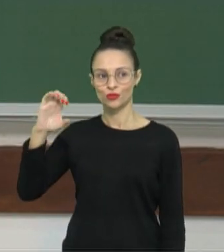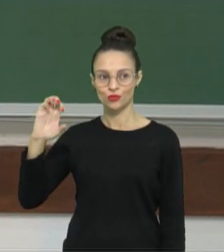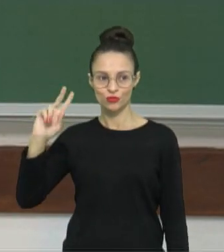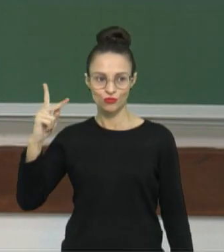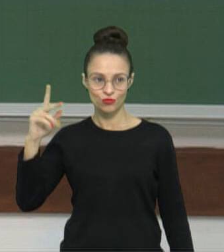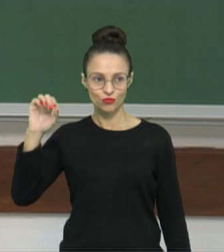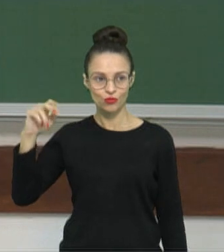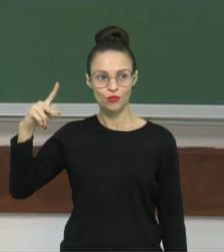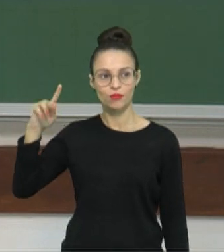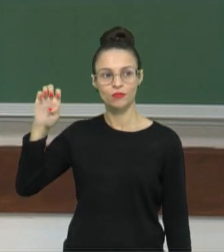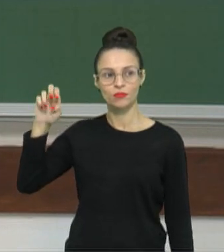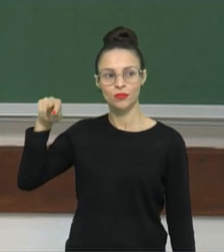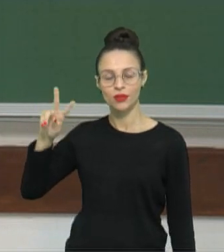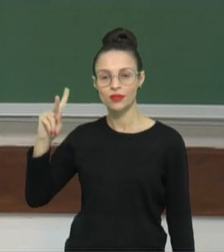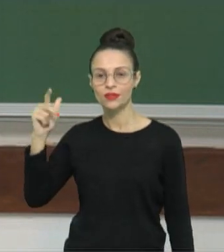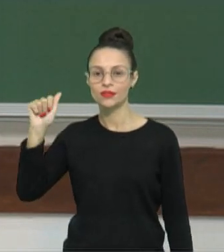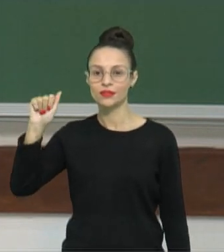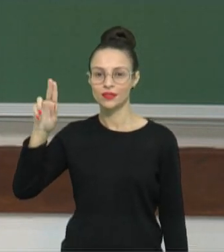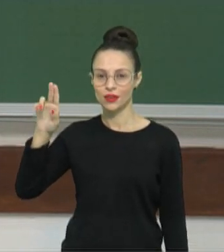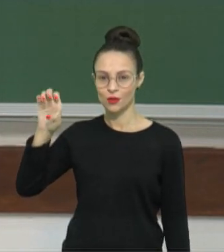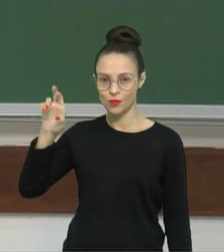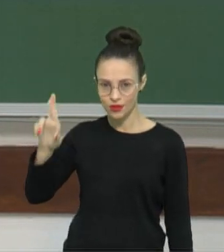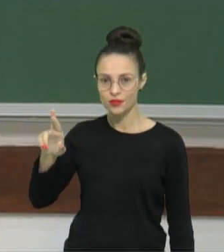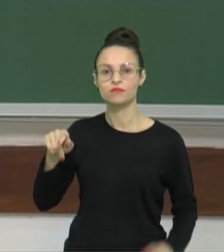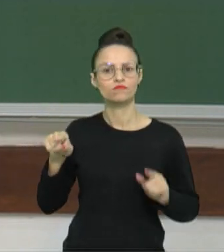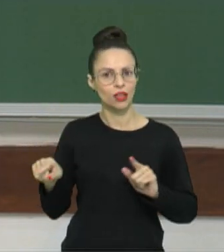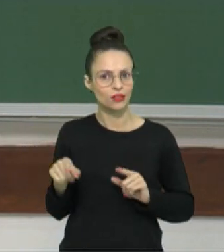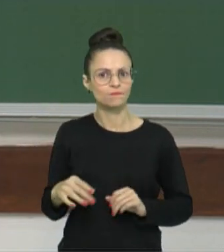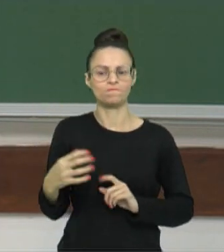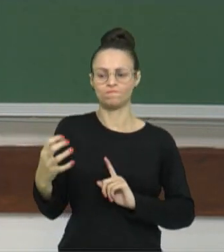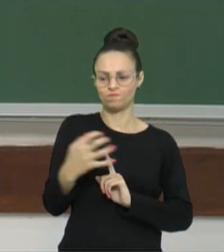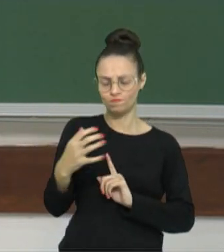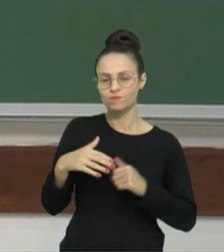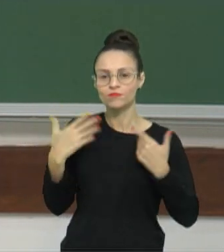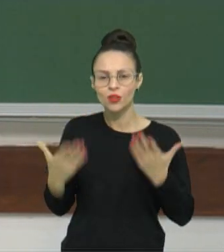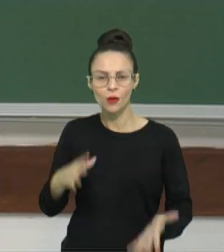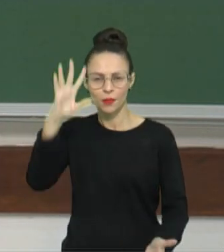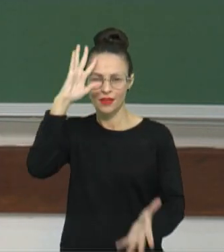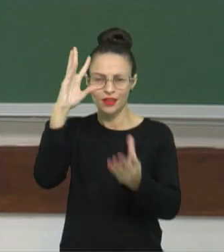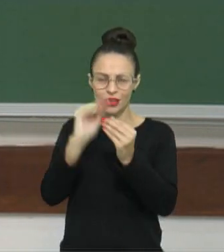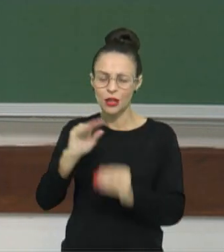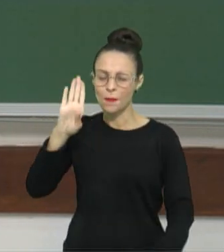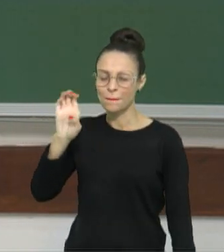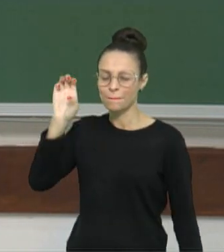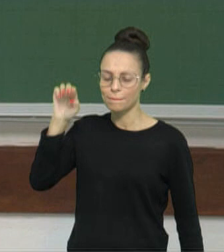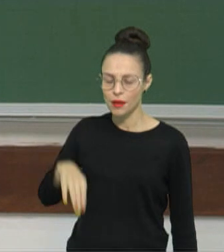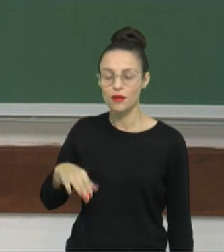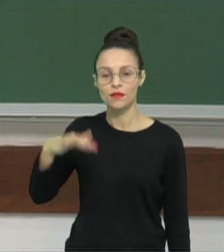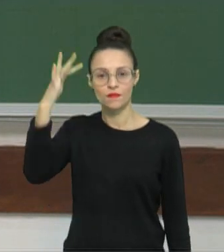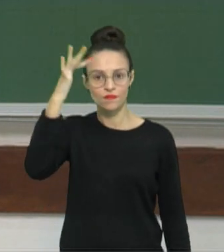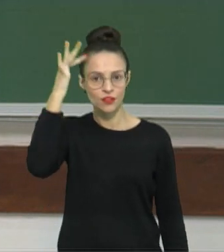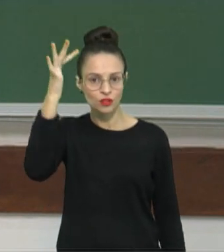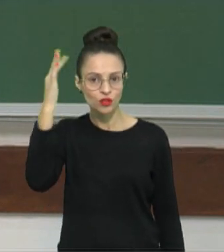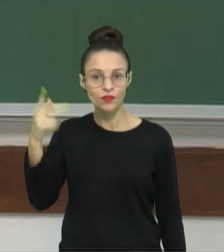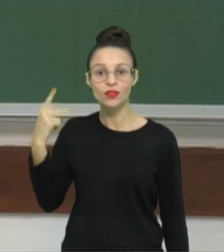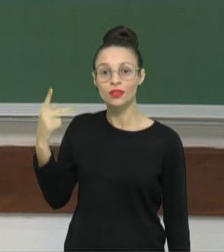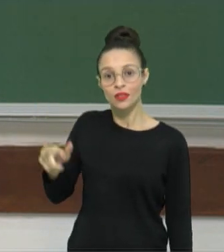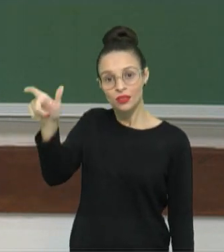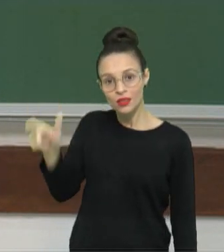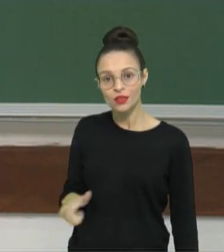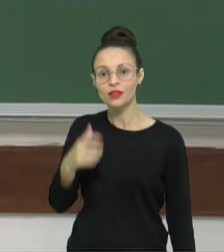estão dispostas em O Mundo como Vontade e Representação. Então, para entendermos bem a filosofia de Nietzsche, se faz